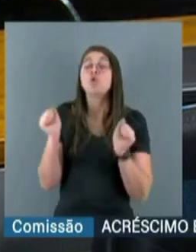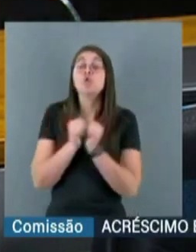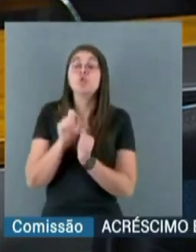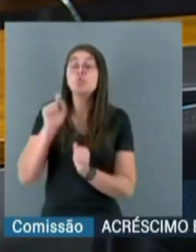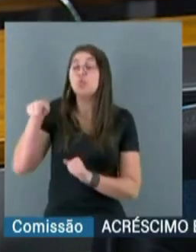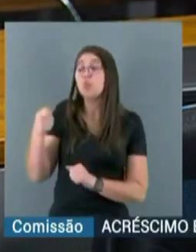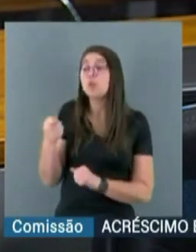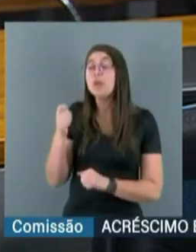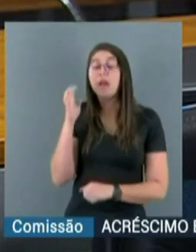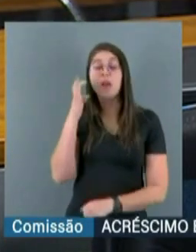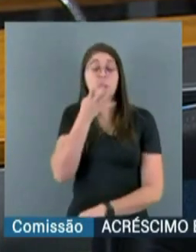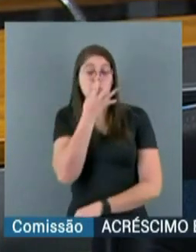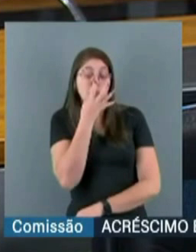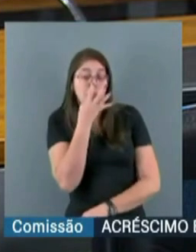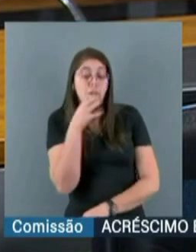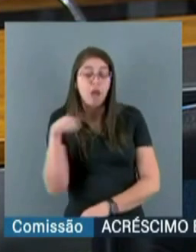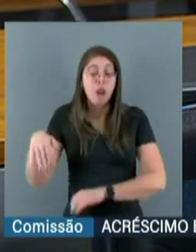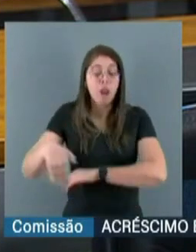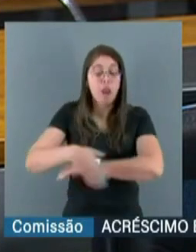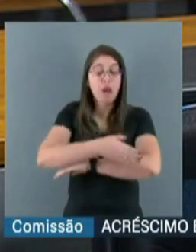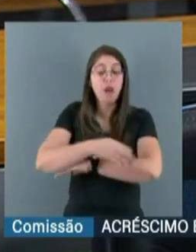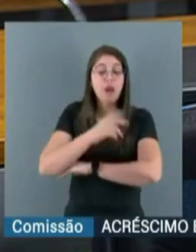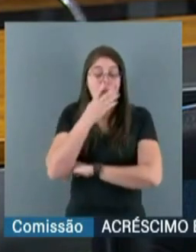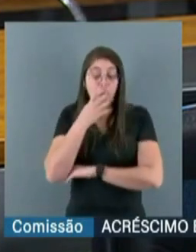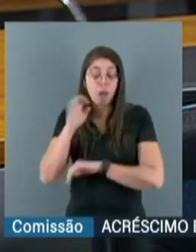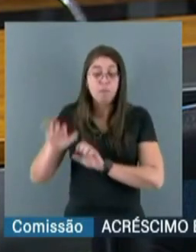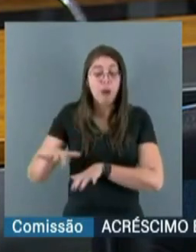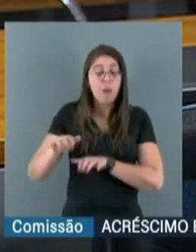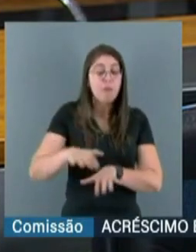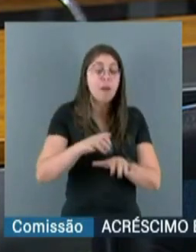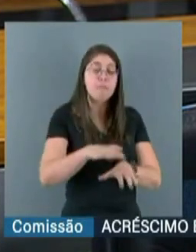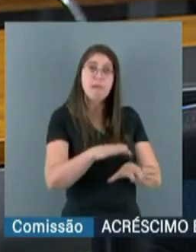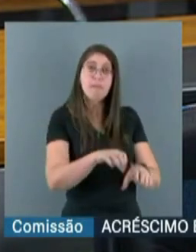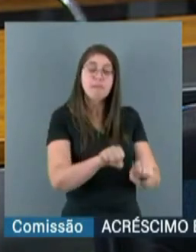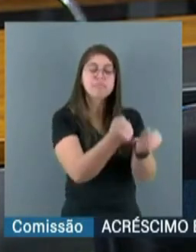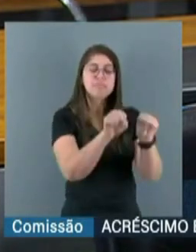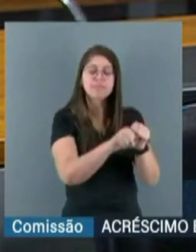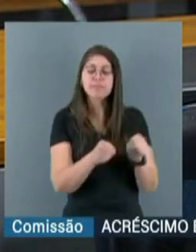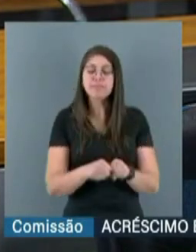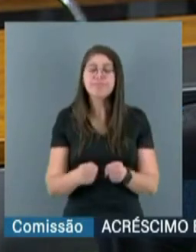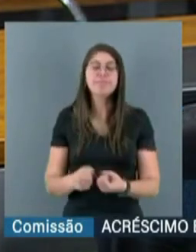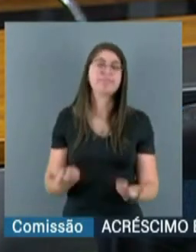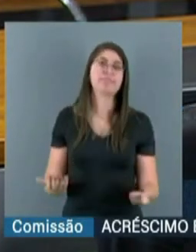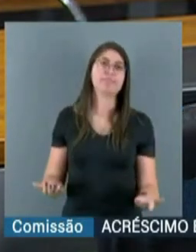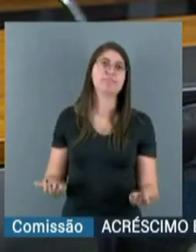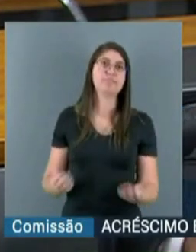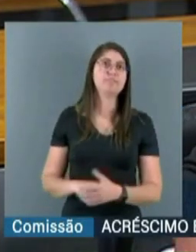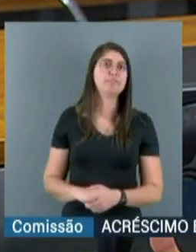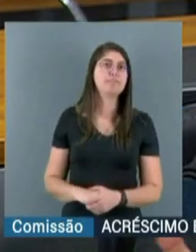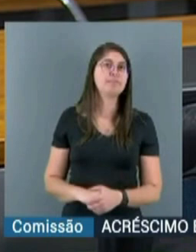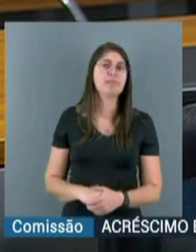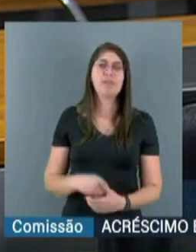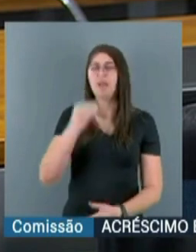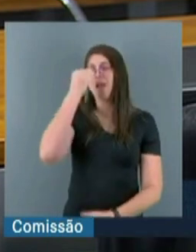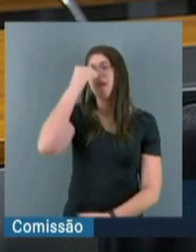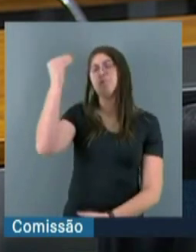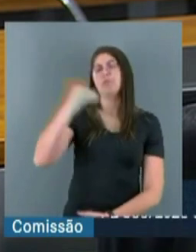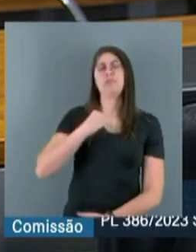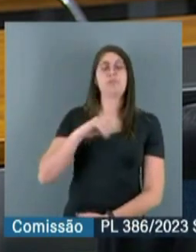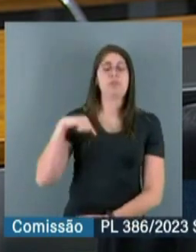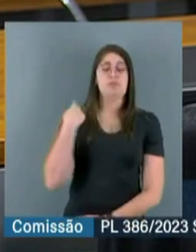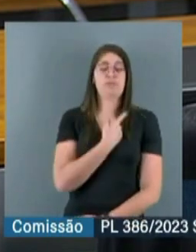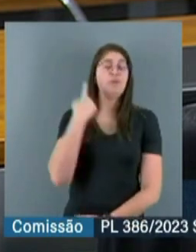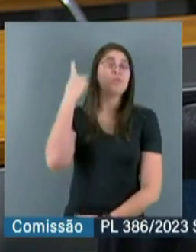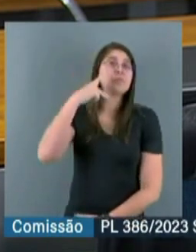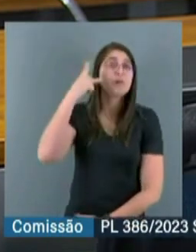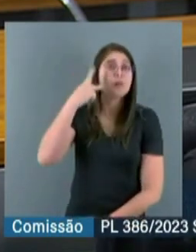os ataques de vandalismo noite de Janeiro são Presidente é um desrespeito com todos esses